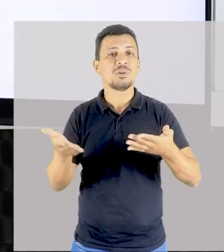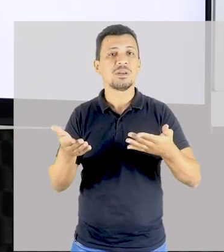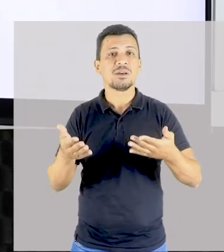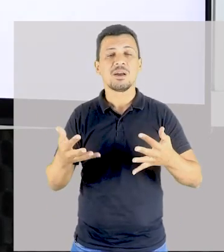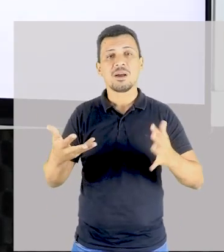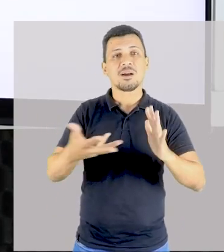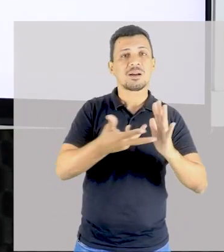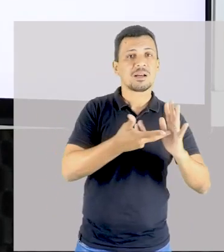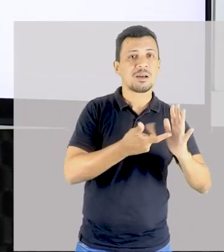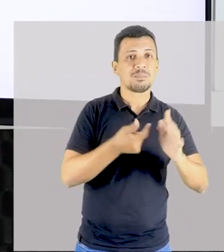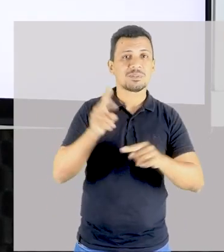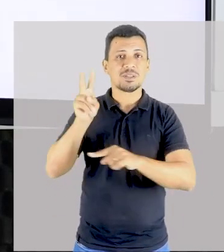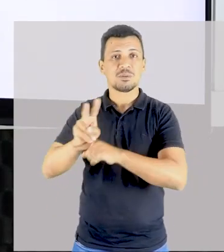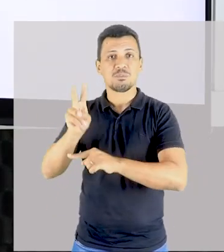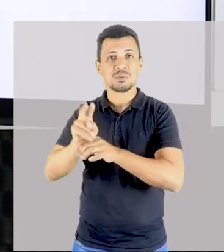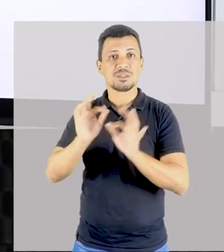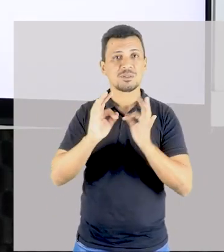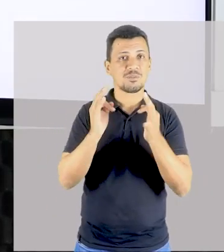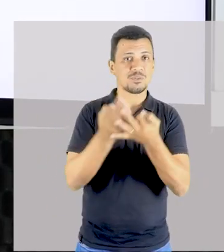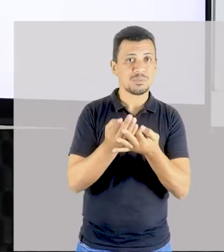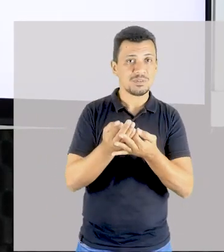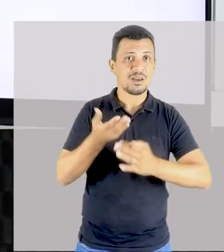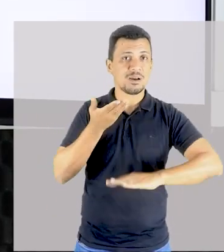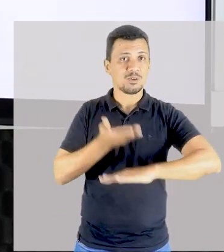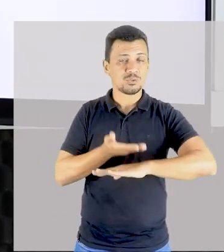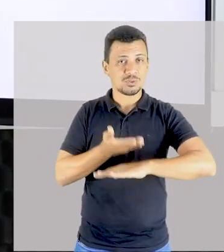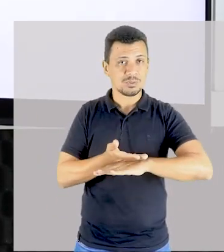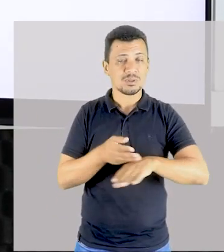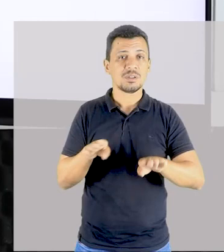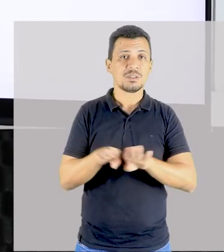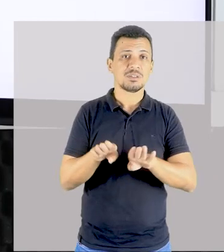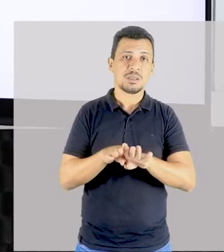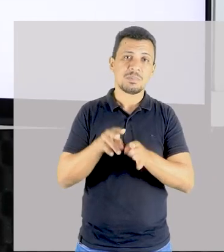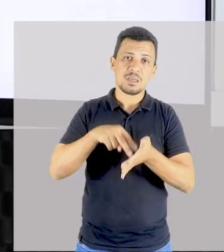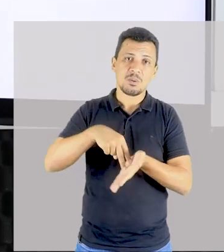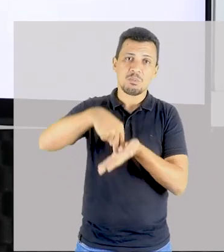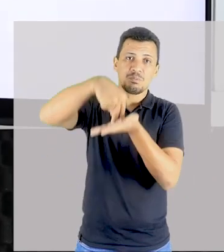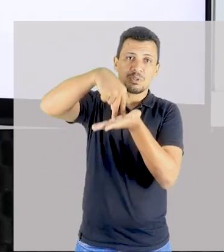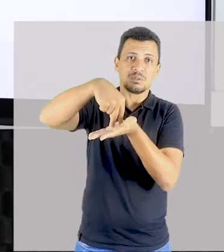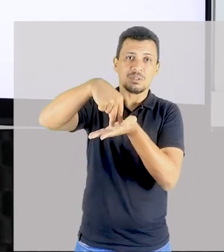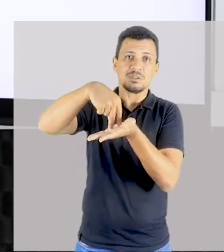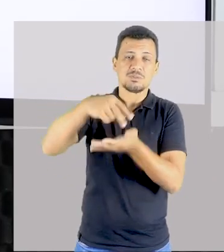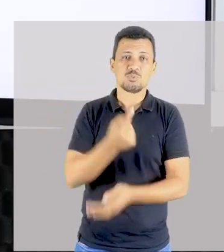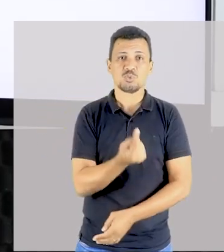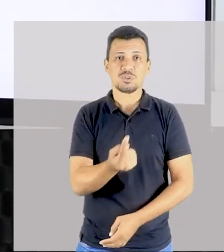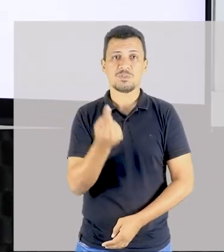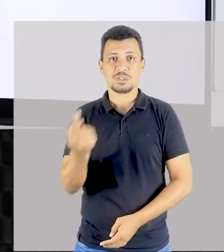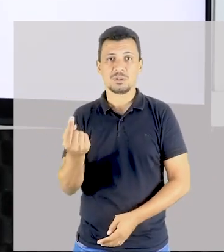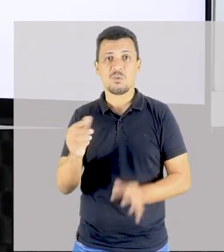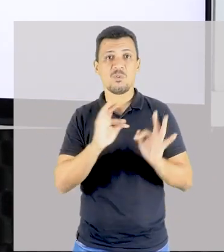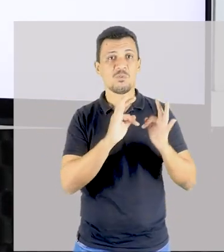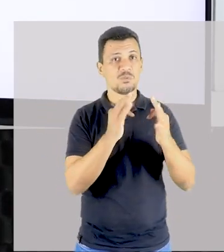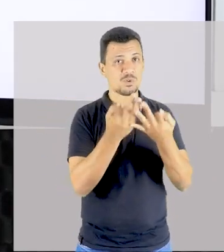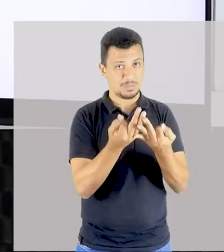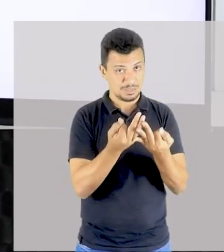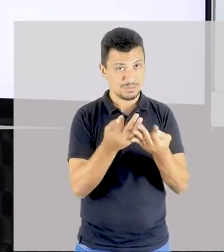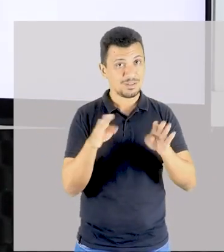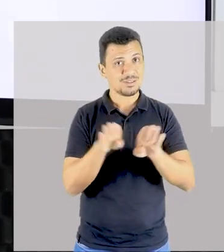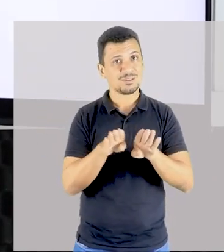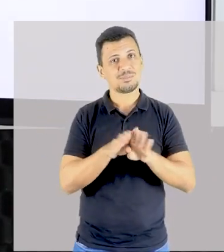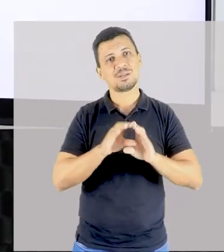capacidade de proteção da família a autonomia e o protagonismo do indivíduo da família e da comunidade tá